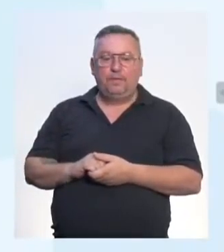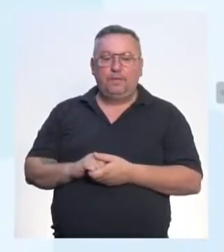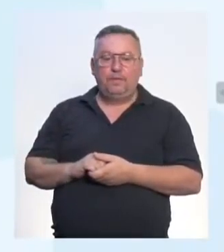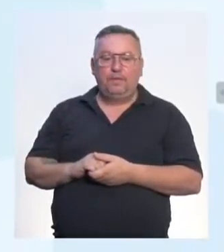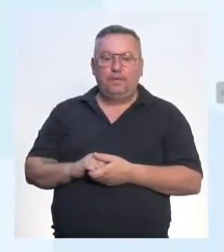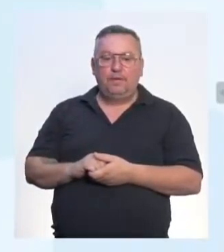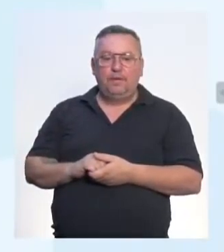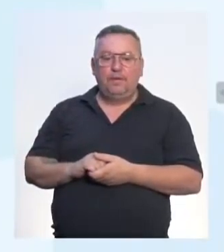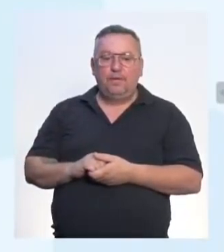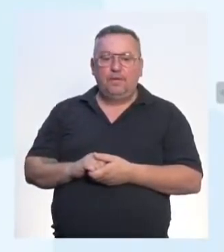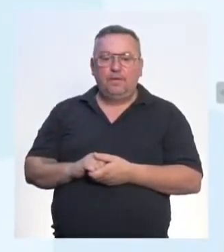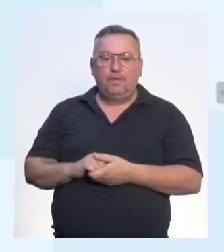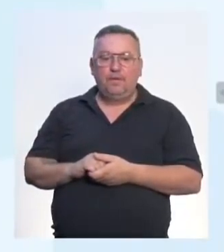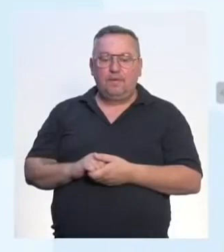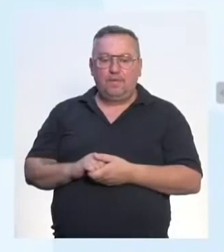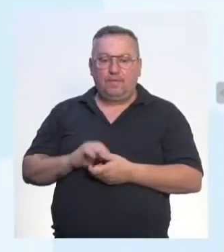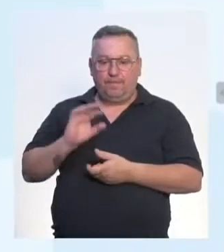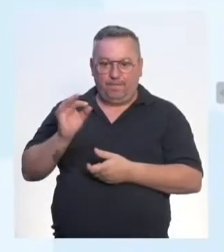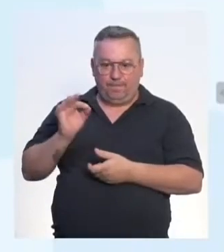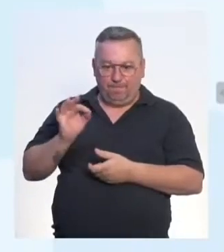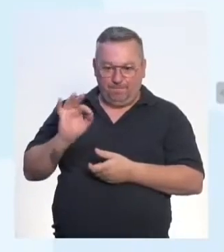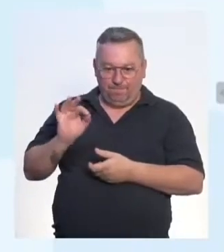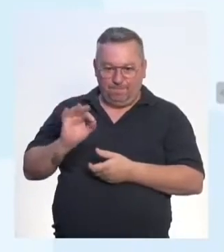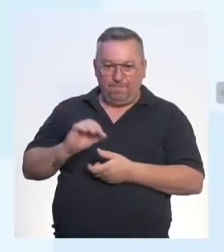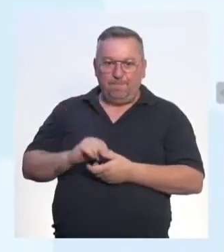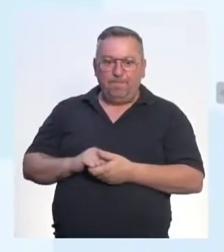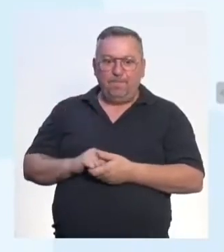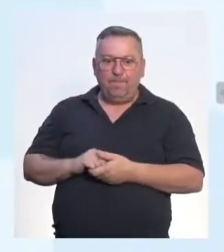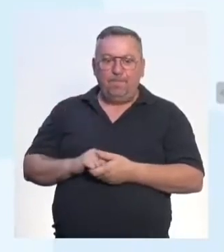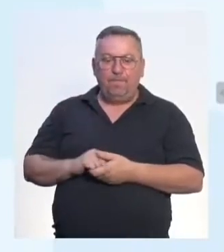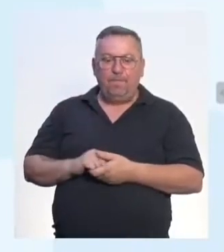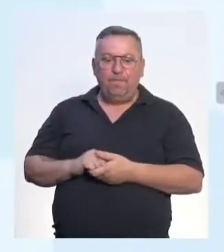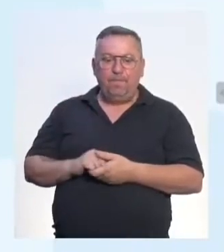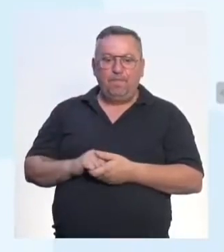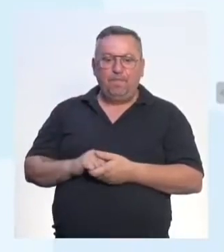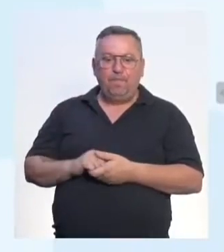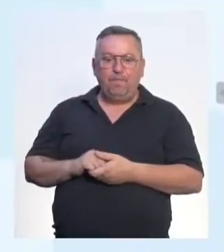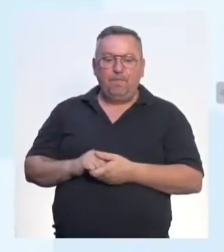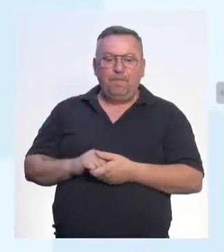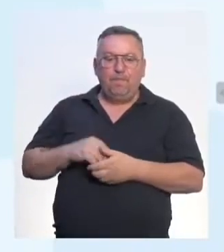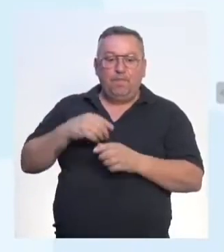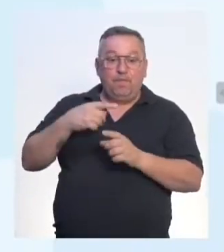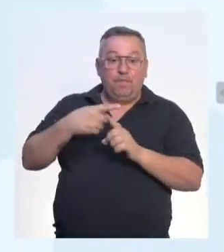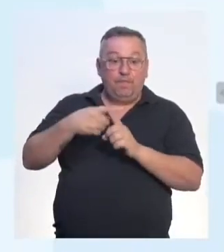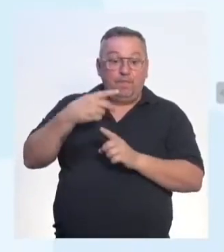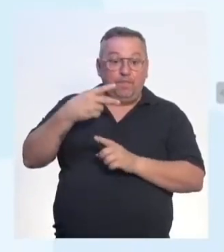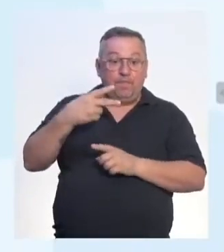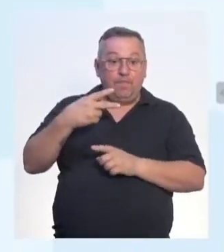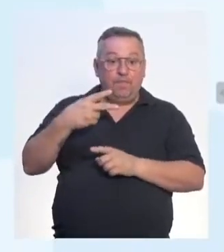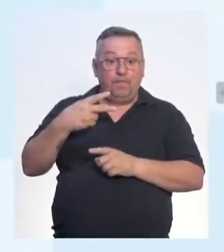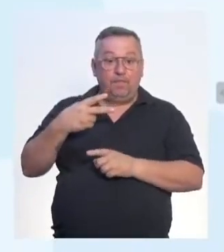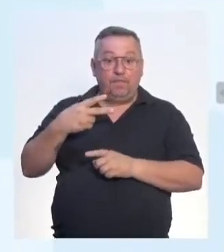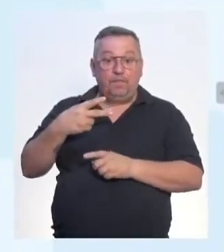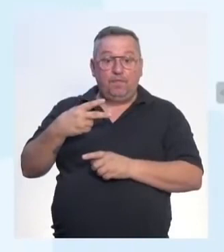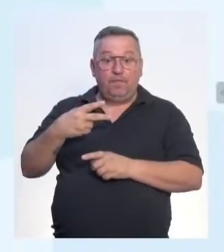que multiplica 1 positivo. Ok. Beleza? Mais 2. E eu tenho 2.